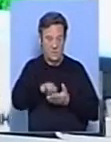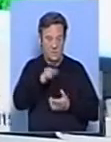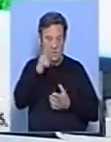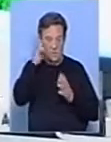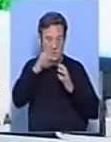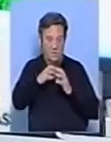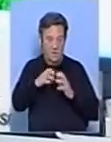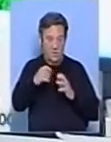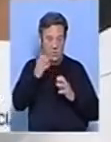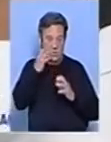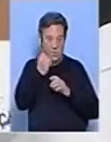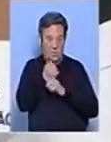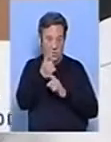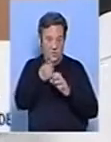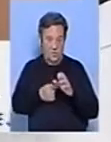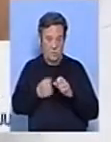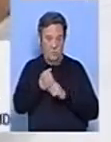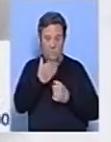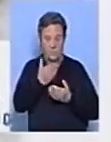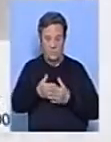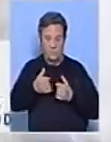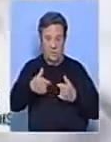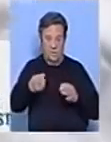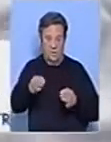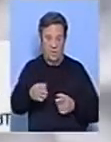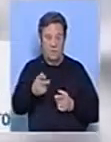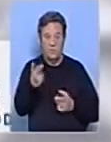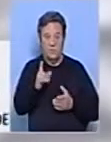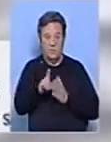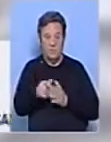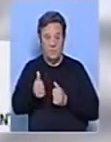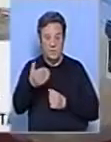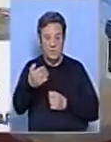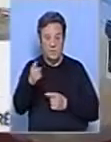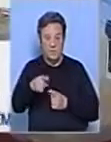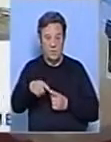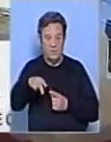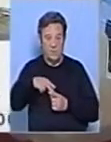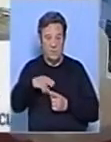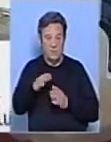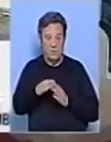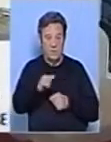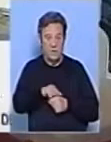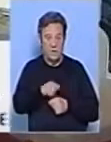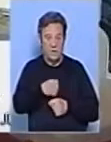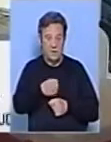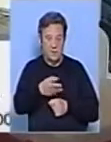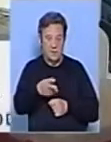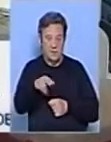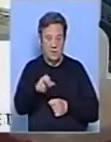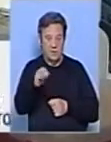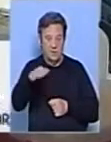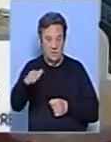o nosso cérebro, a nossa espinal medula, funciona. Os dois projetos venceram a 7ª edição dos Prémios Santa Casa